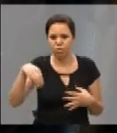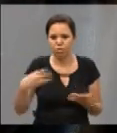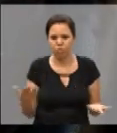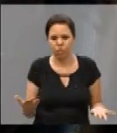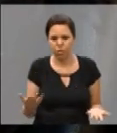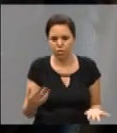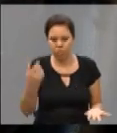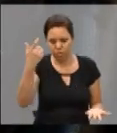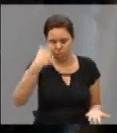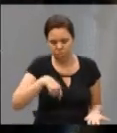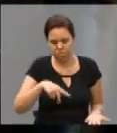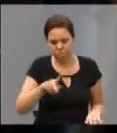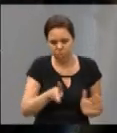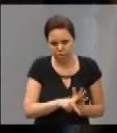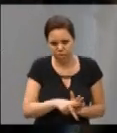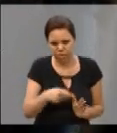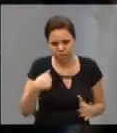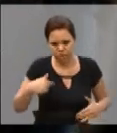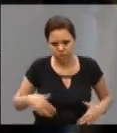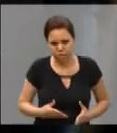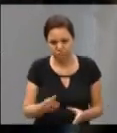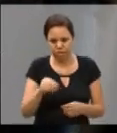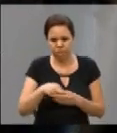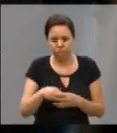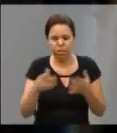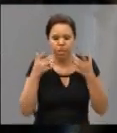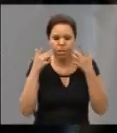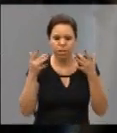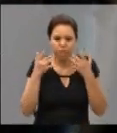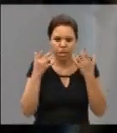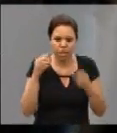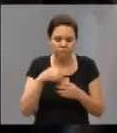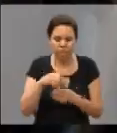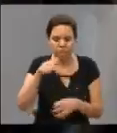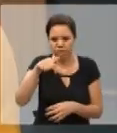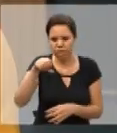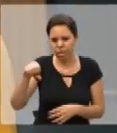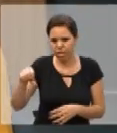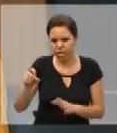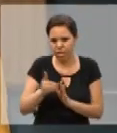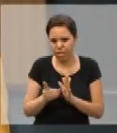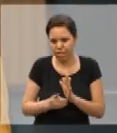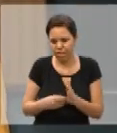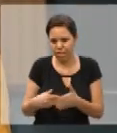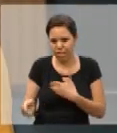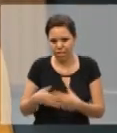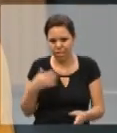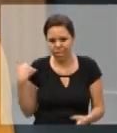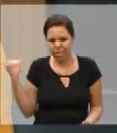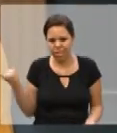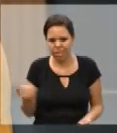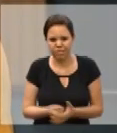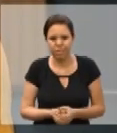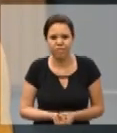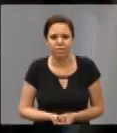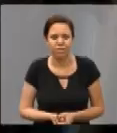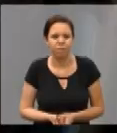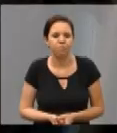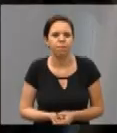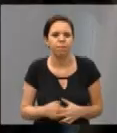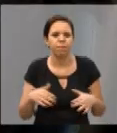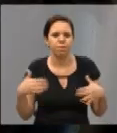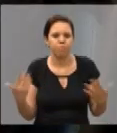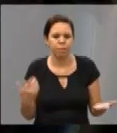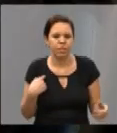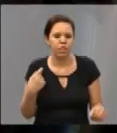porque pro Elcio, que nasceu no teatro em 79, tá? Não importa que idade, tá certo? Quando